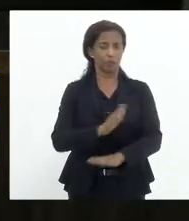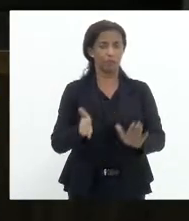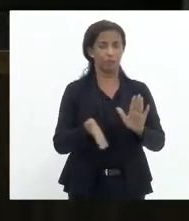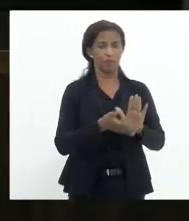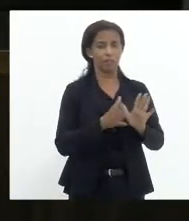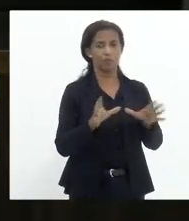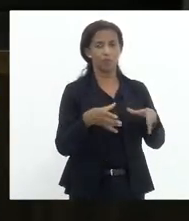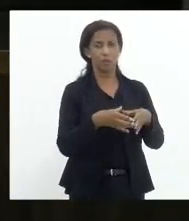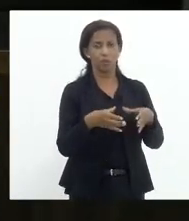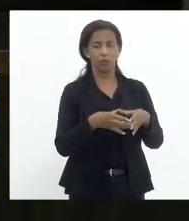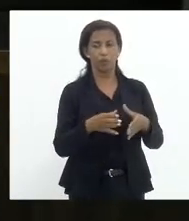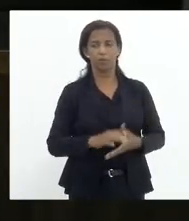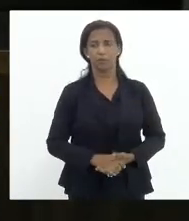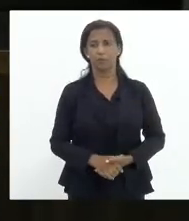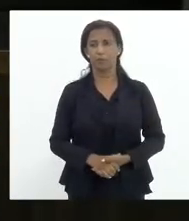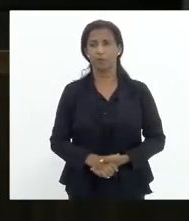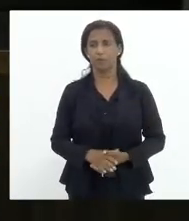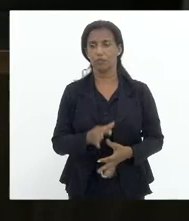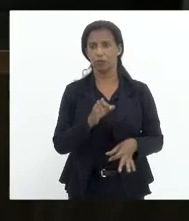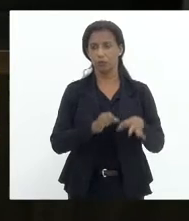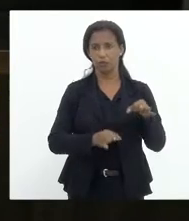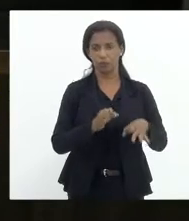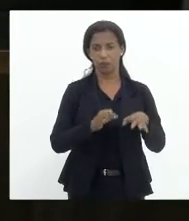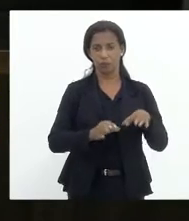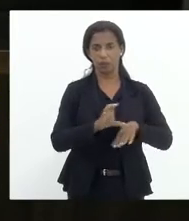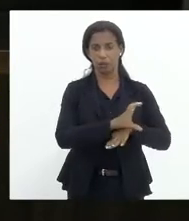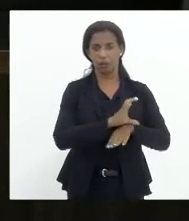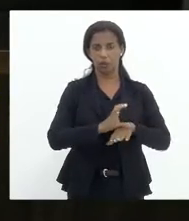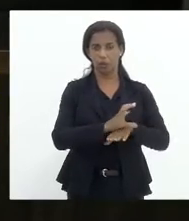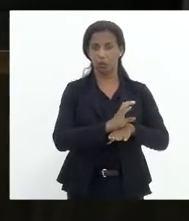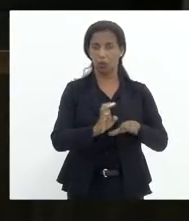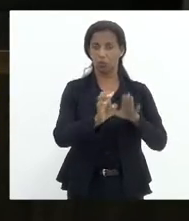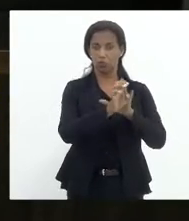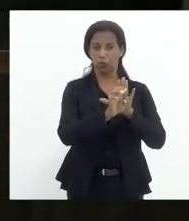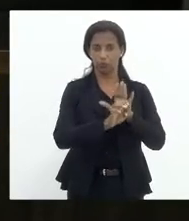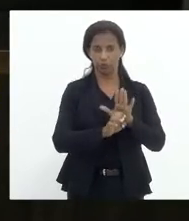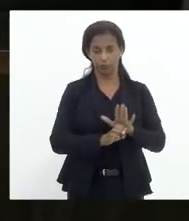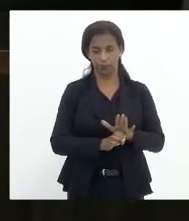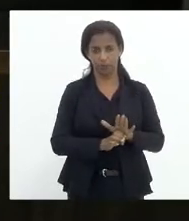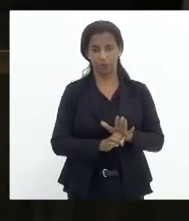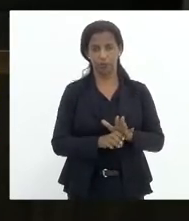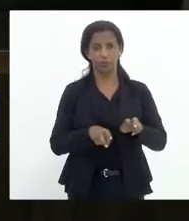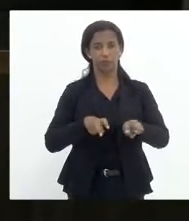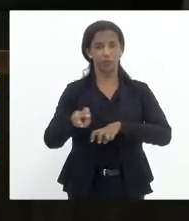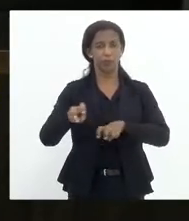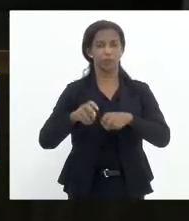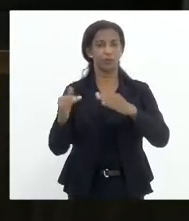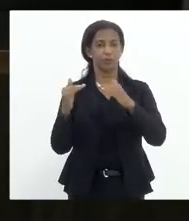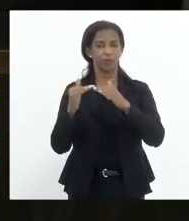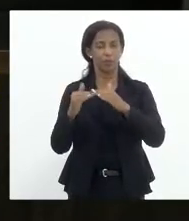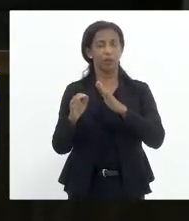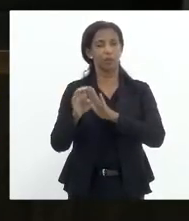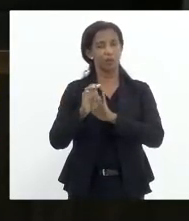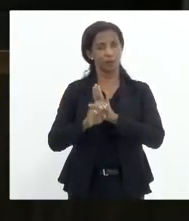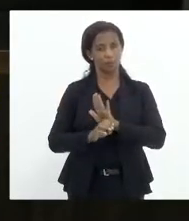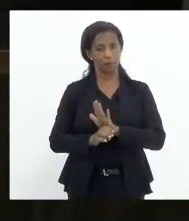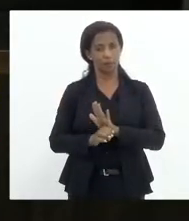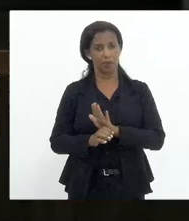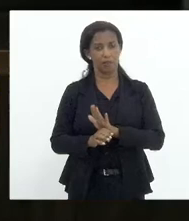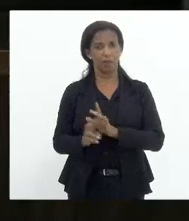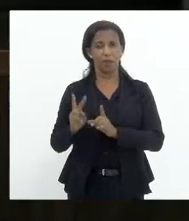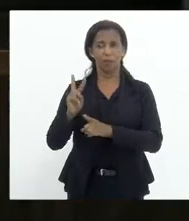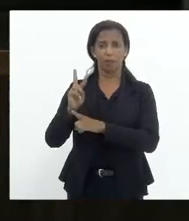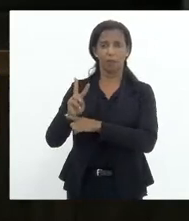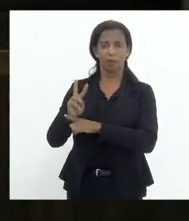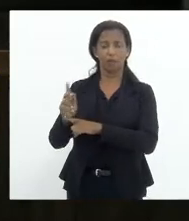das comissões e quais são Justiça pela condicionalidade com emenda de transporte favorável com a emenda de